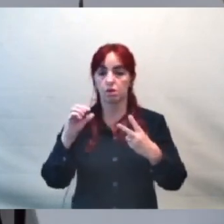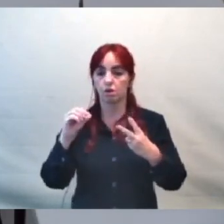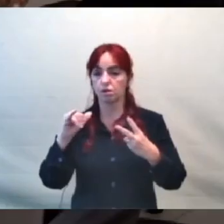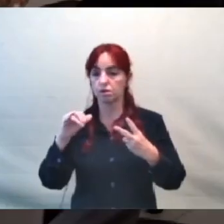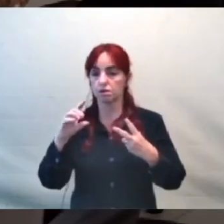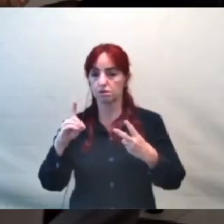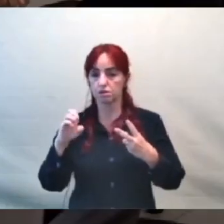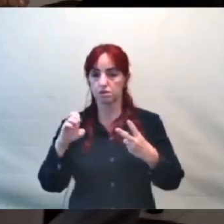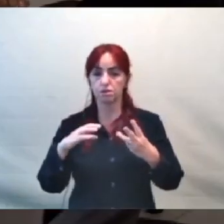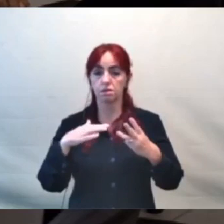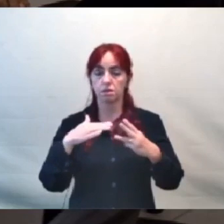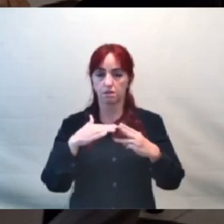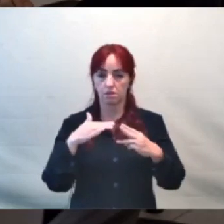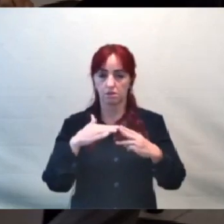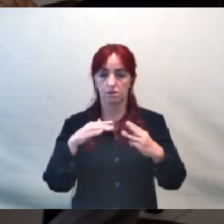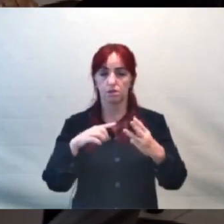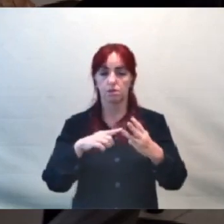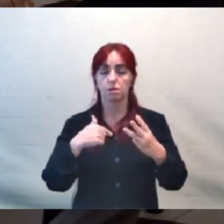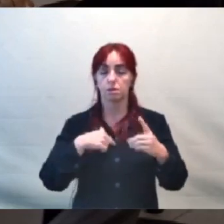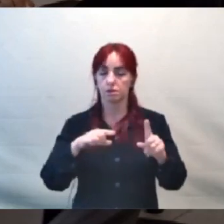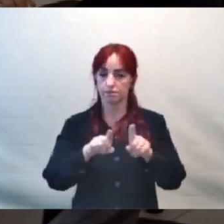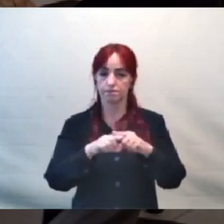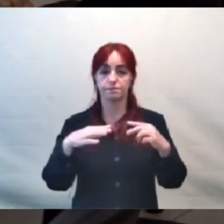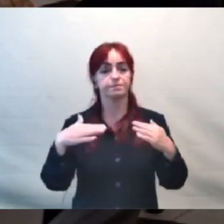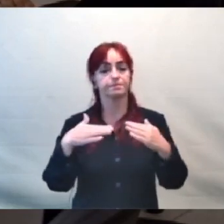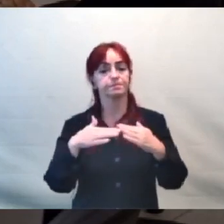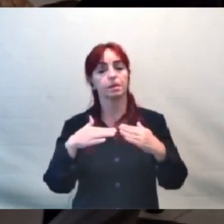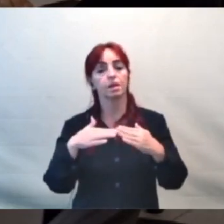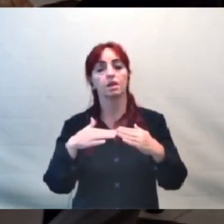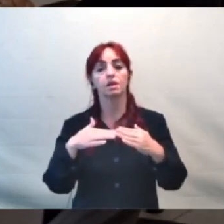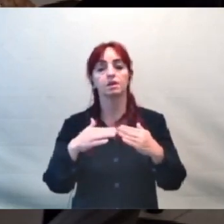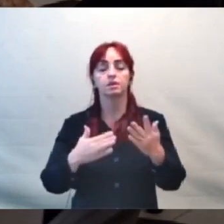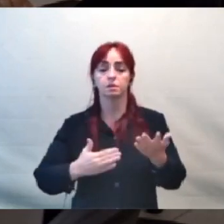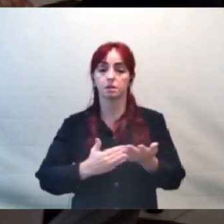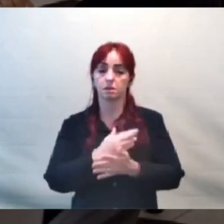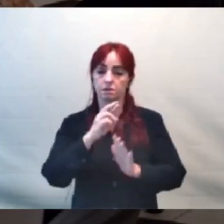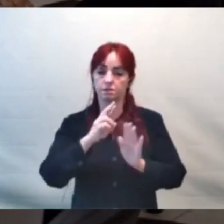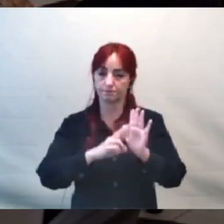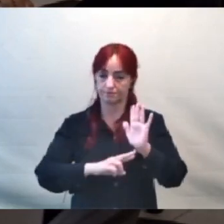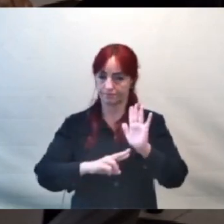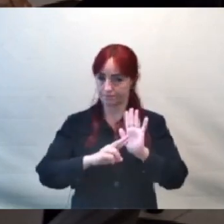De acordo. Eu também voto de acordo. Fico aprovado o requerimento de comissão